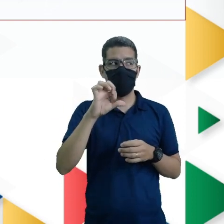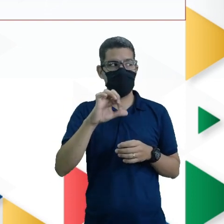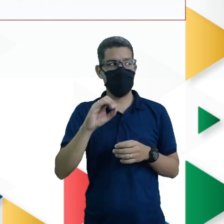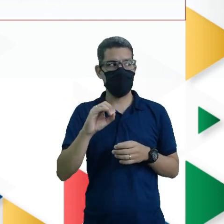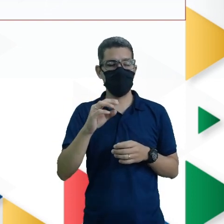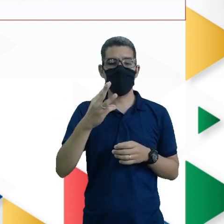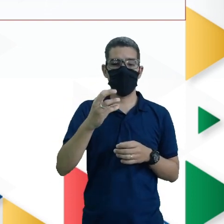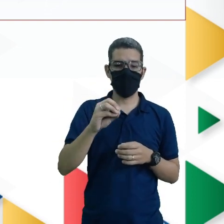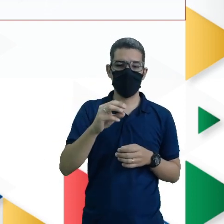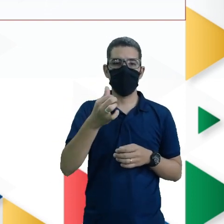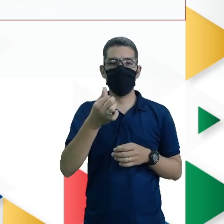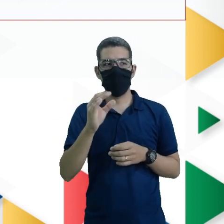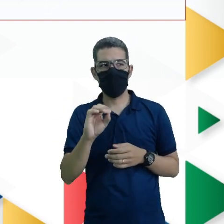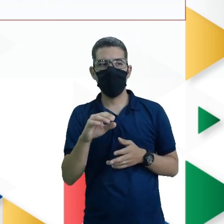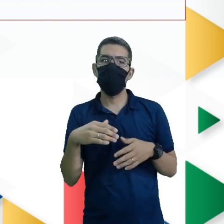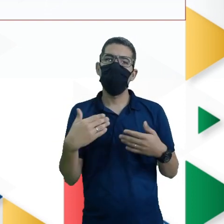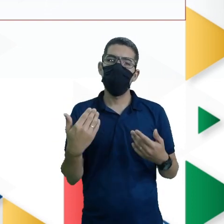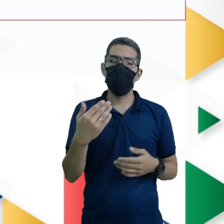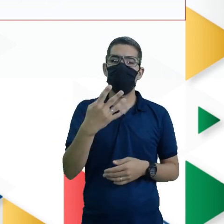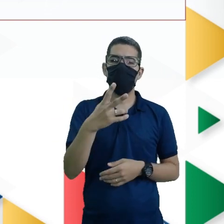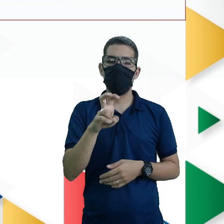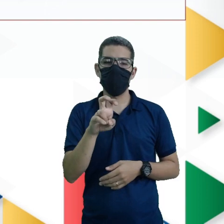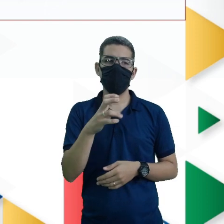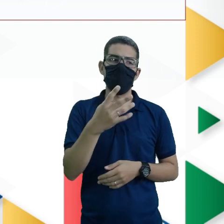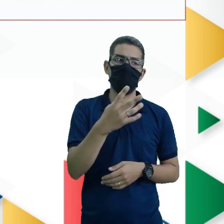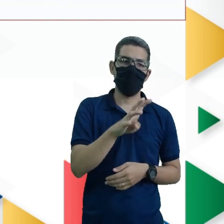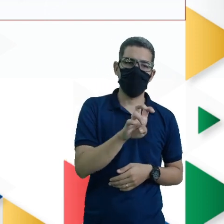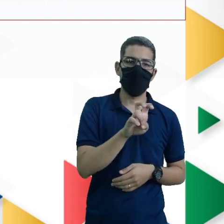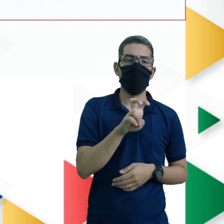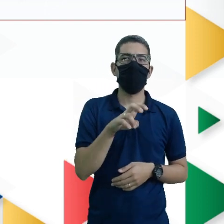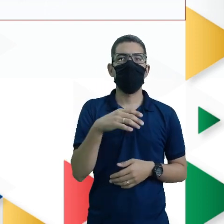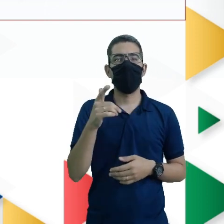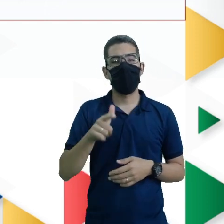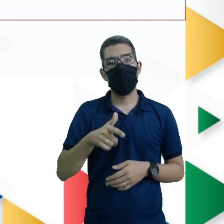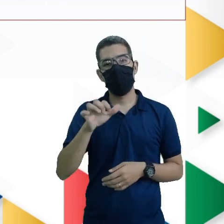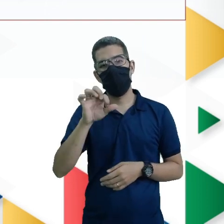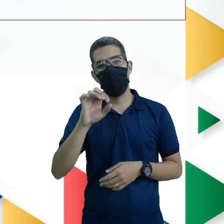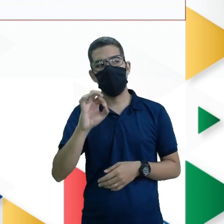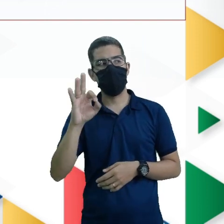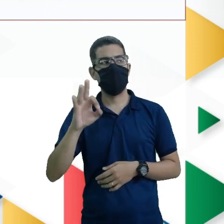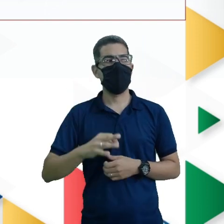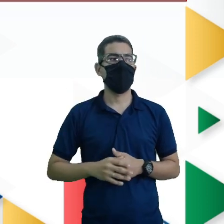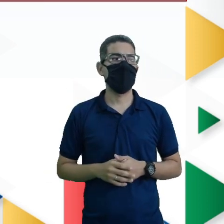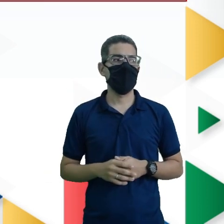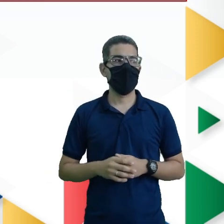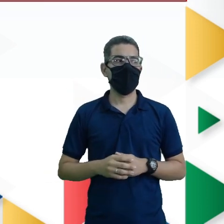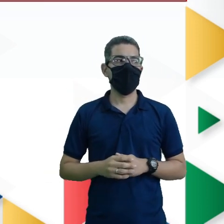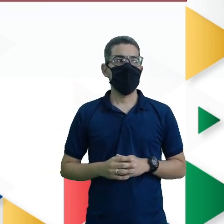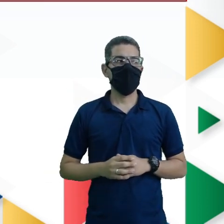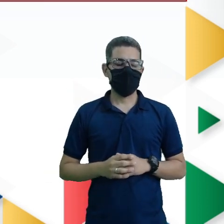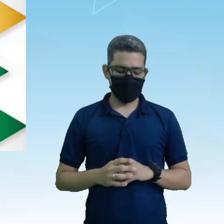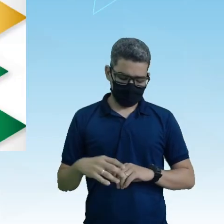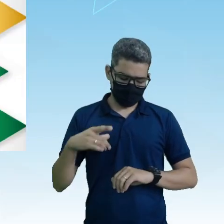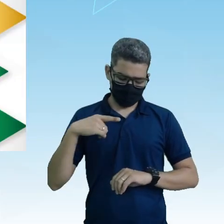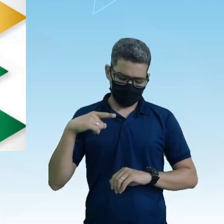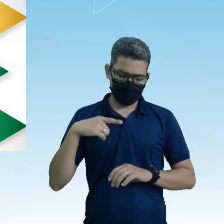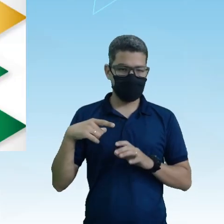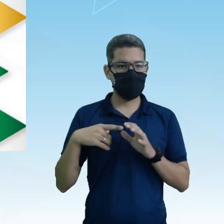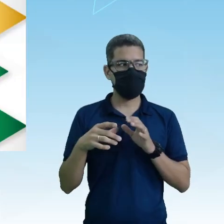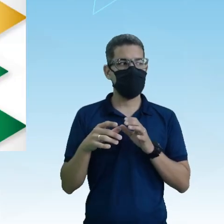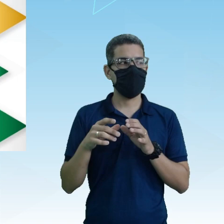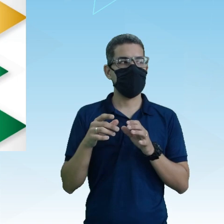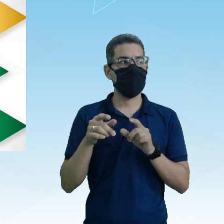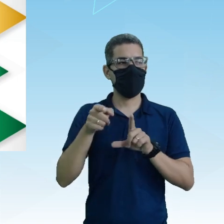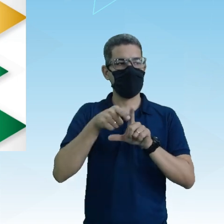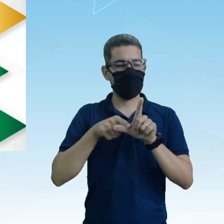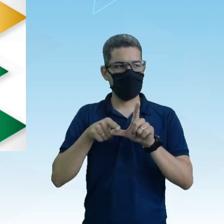ou vem 45, 45 e é claro, né, 90 graus. Fechou? Os ângulos dessas medidas a gente pode mostrar para